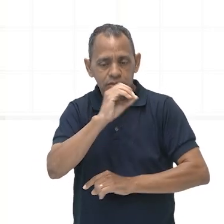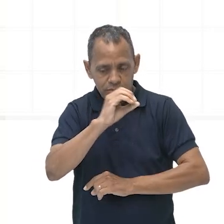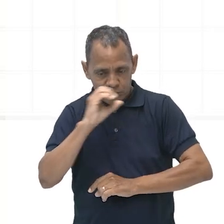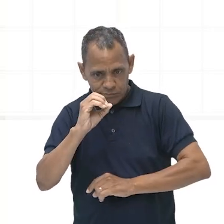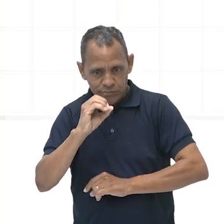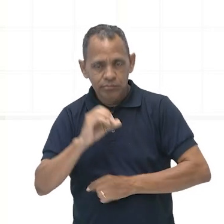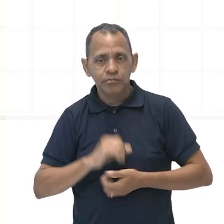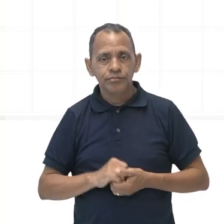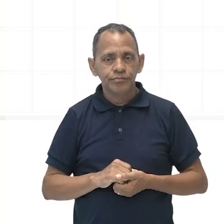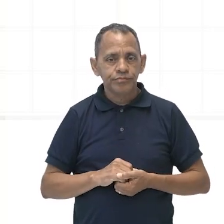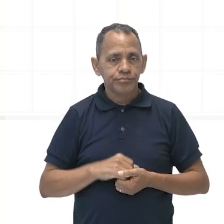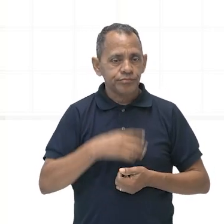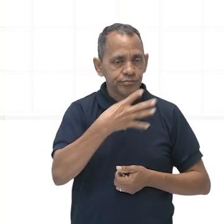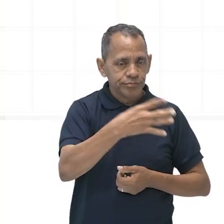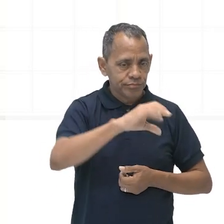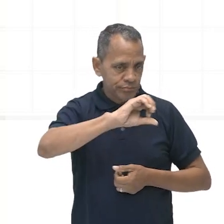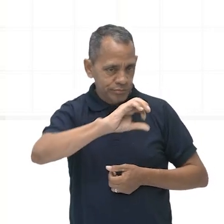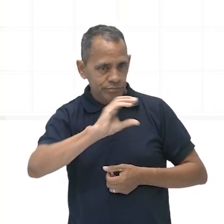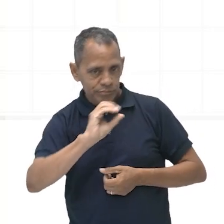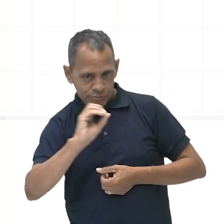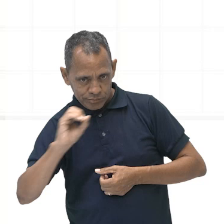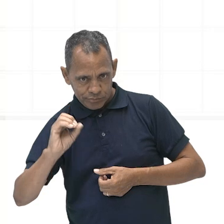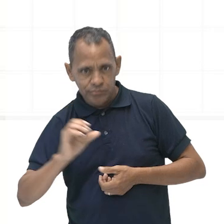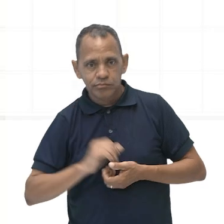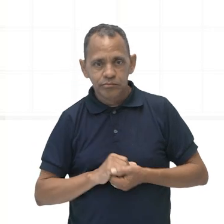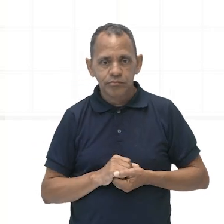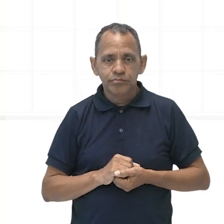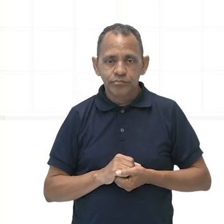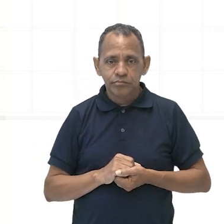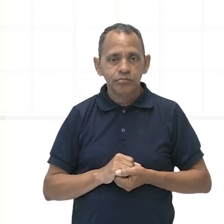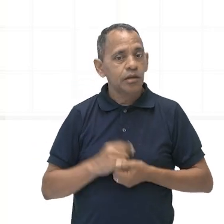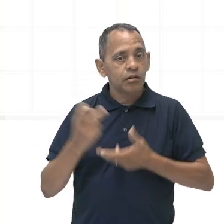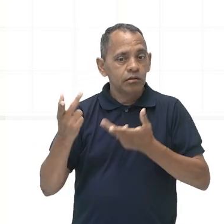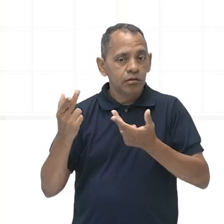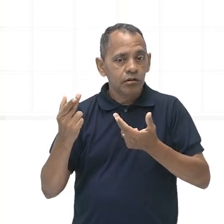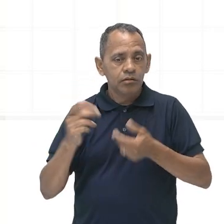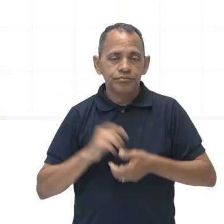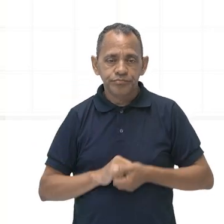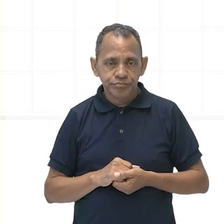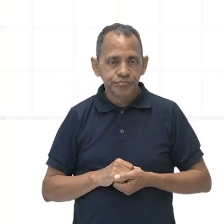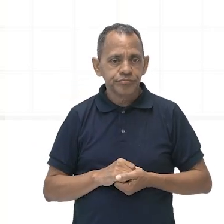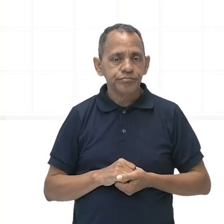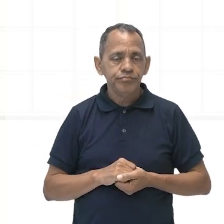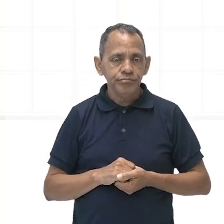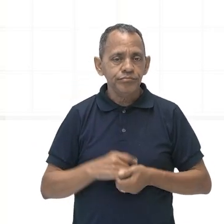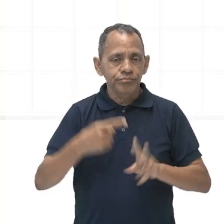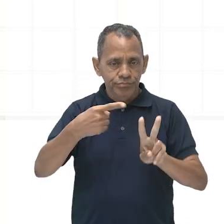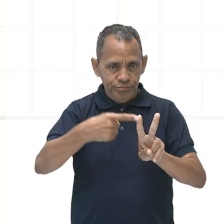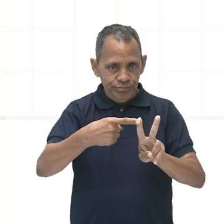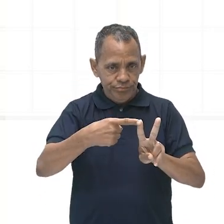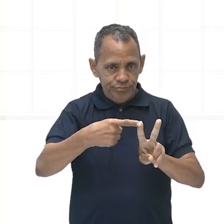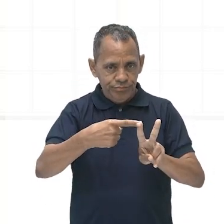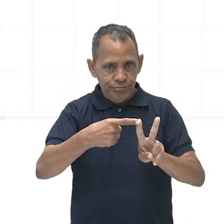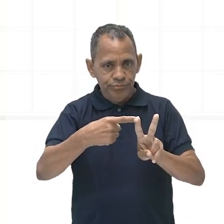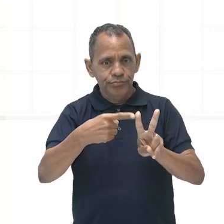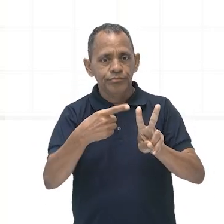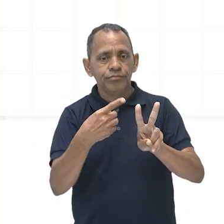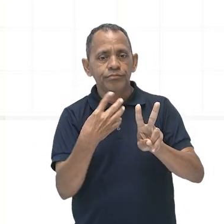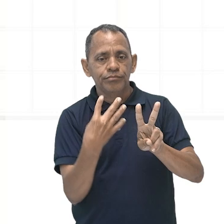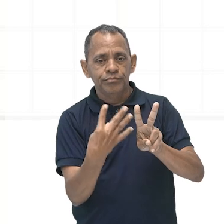a gente sabe que 4.900 é a mesma coisa que raiz de